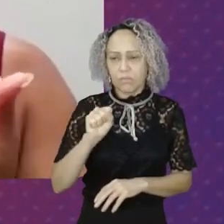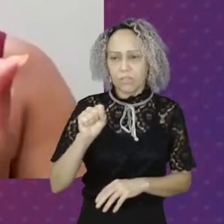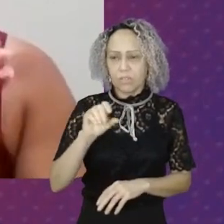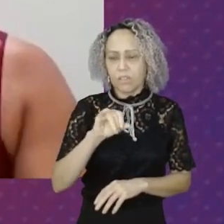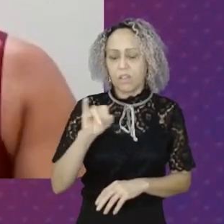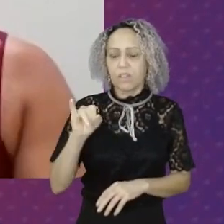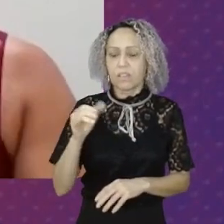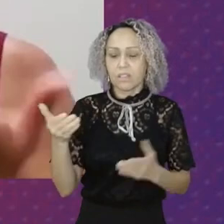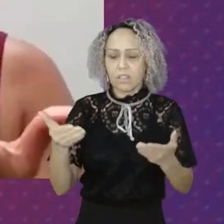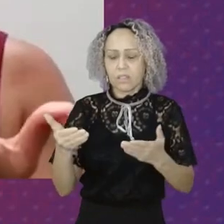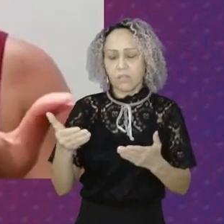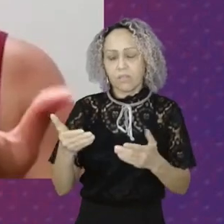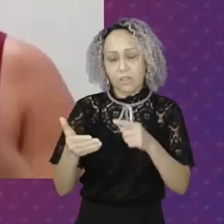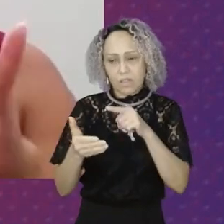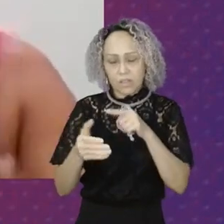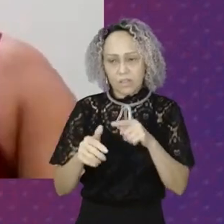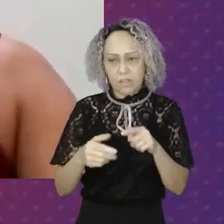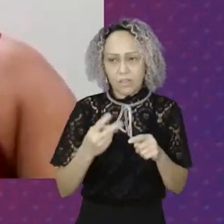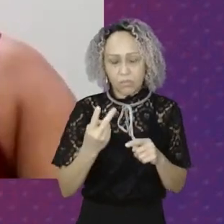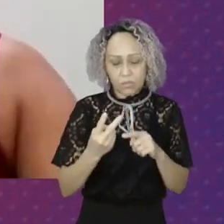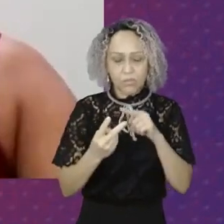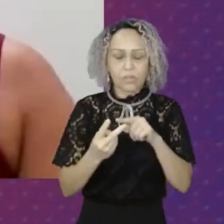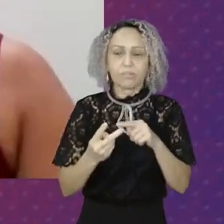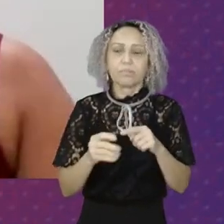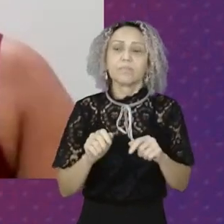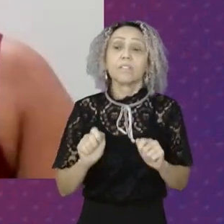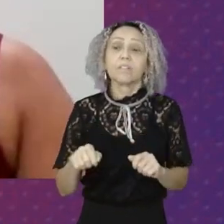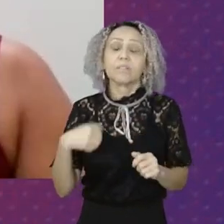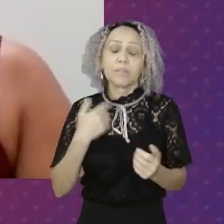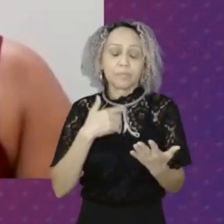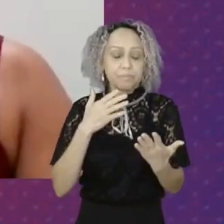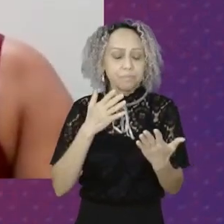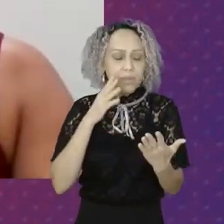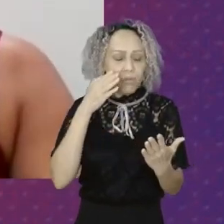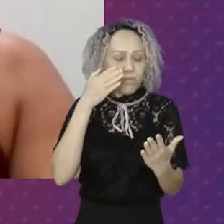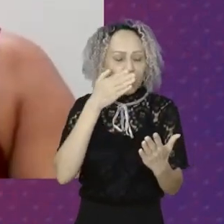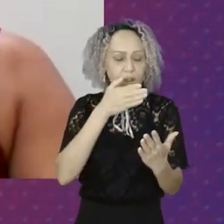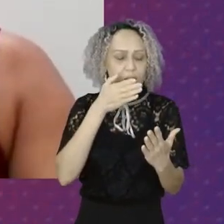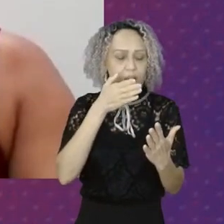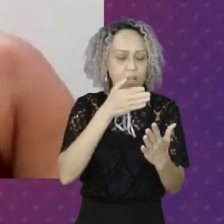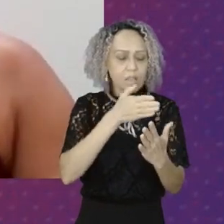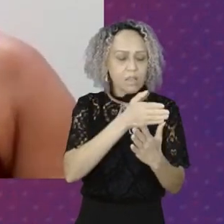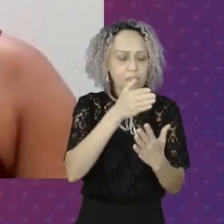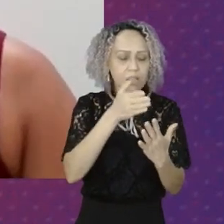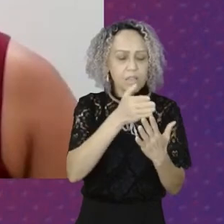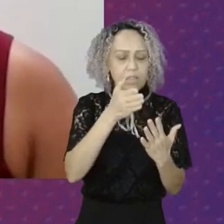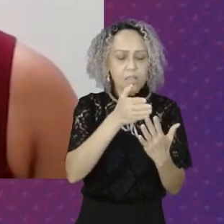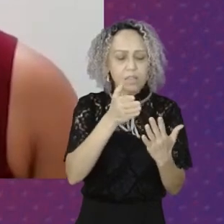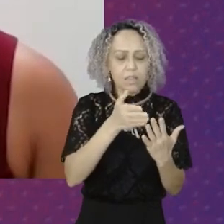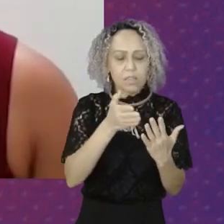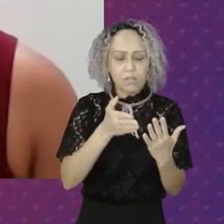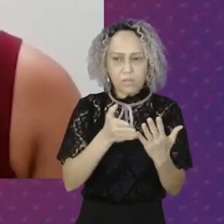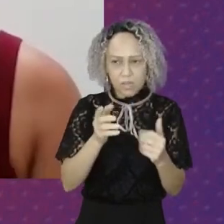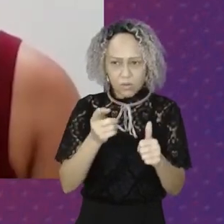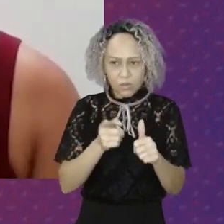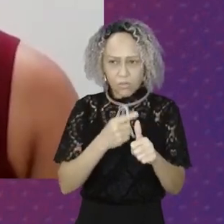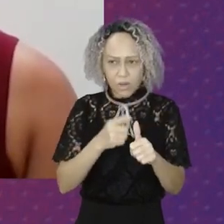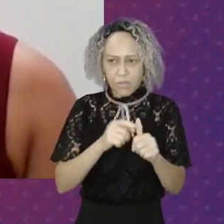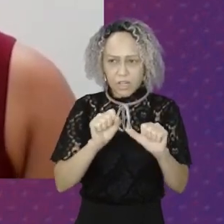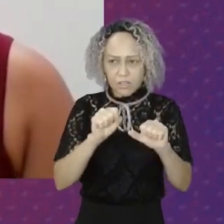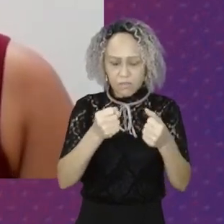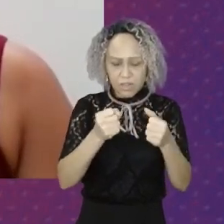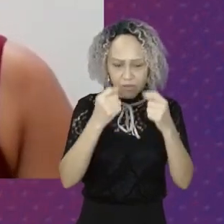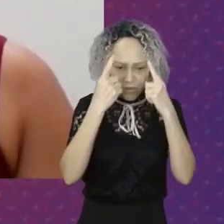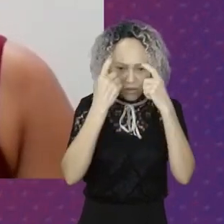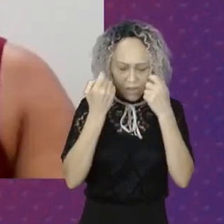gente resolveu focar em cinco eixos de atuação prioritárias. O primeiro eixo é o de enfrentamento à violência